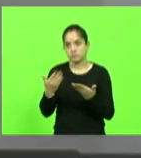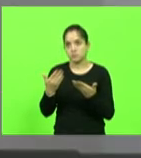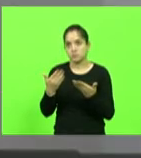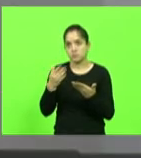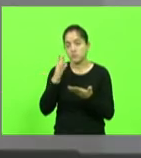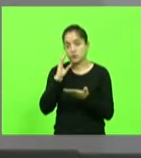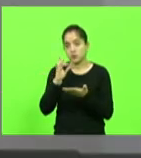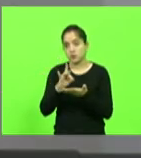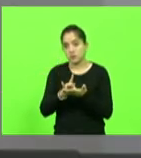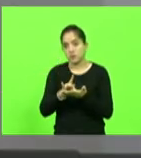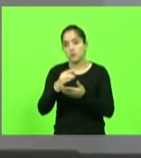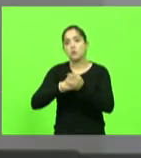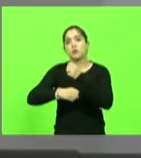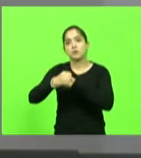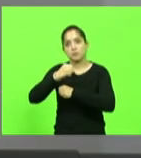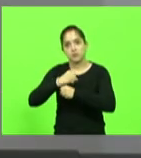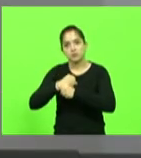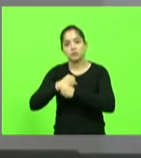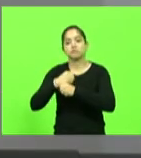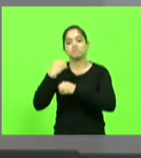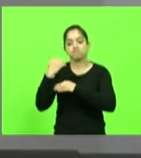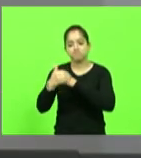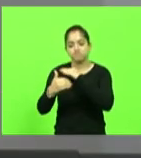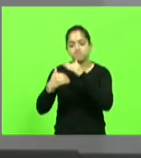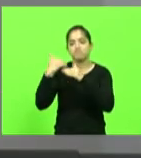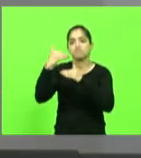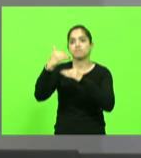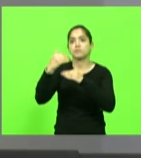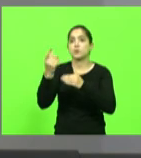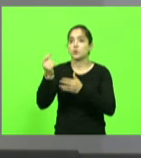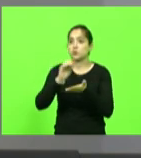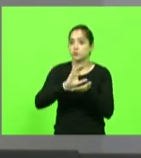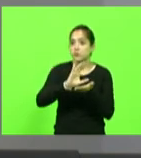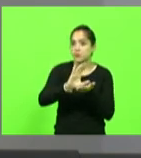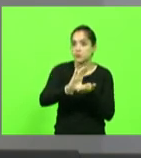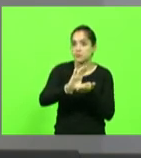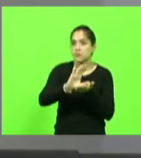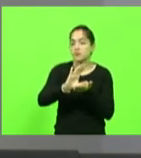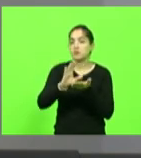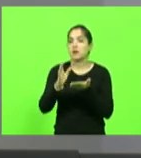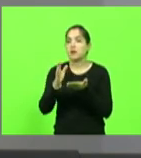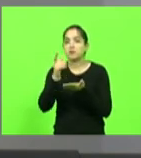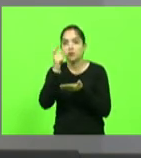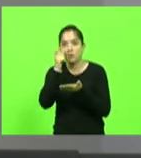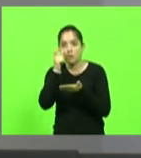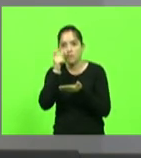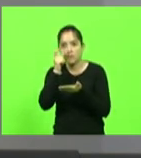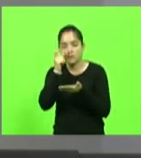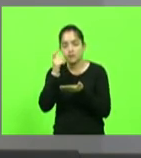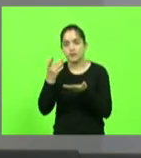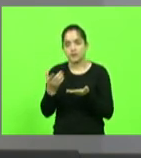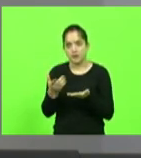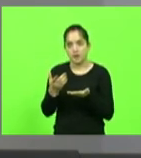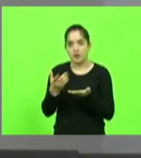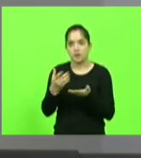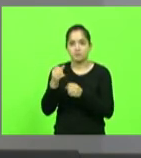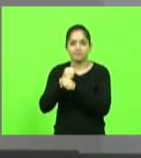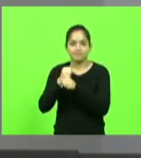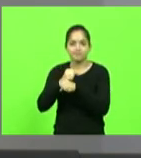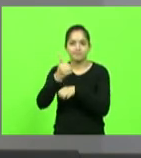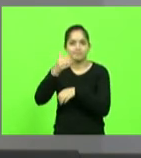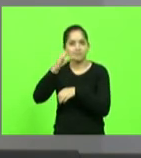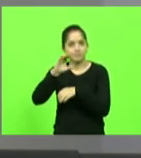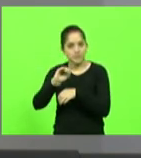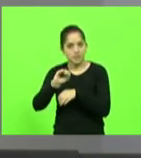né? O ano passado tivemos o avanço no financiamento. Eu tenho acompanhado os secretários nos últimos 10 anos e eu tenho